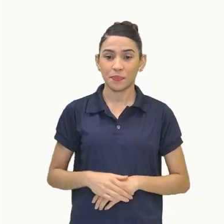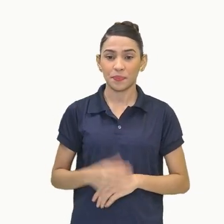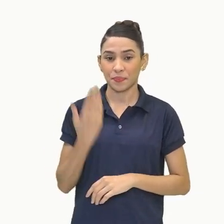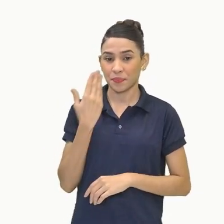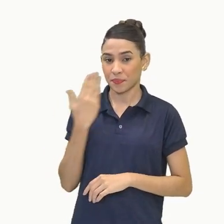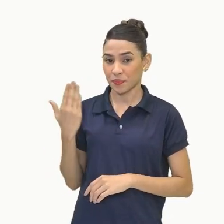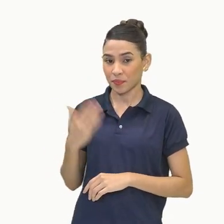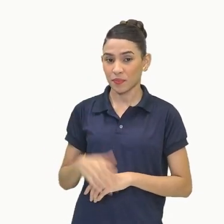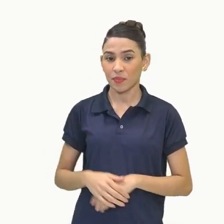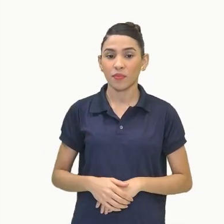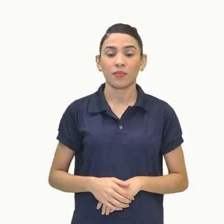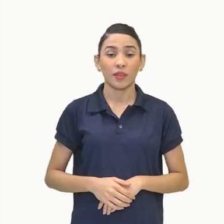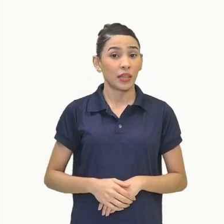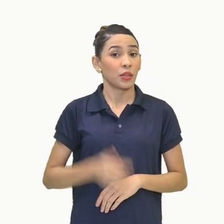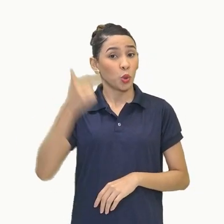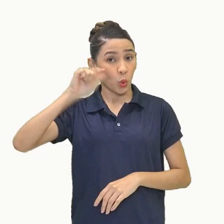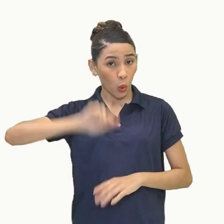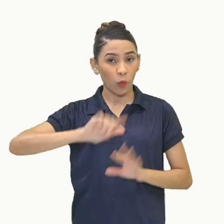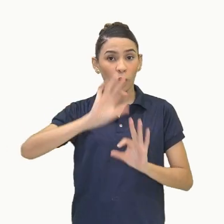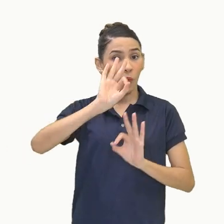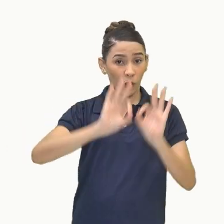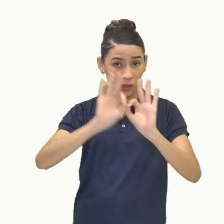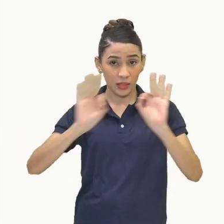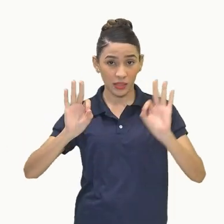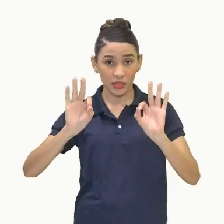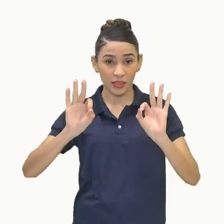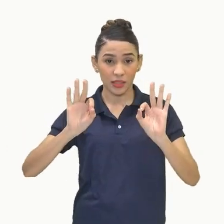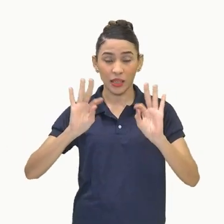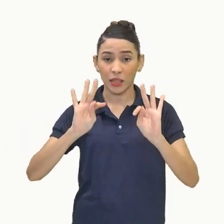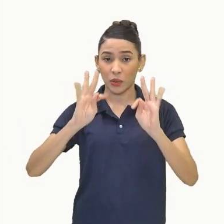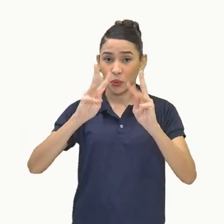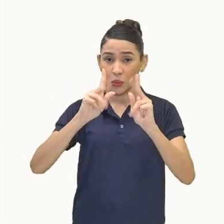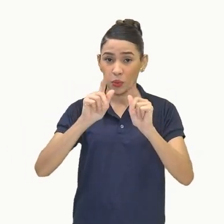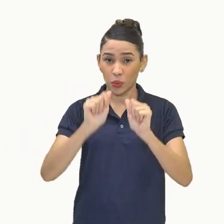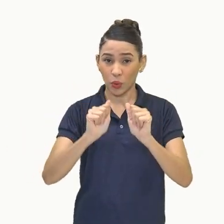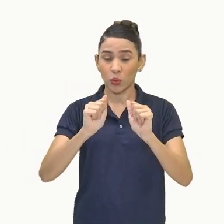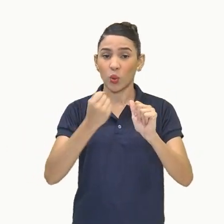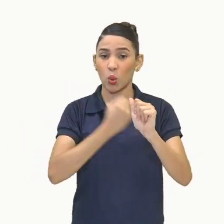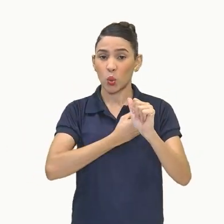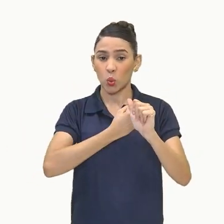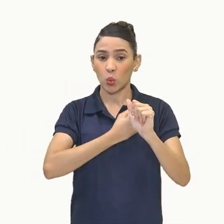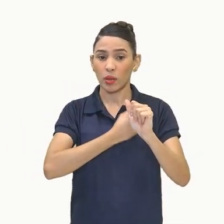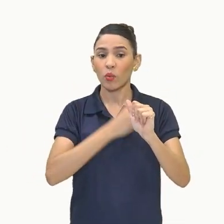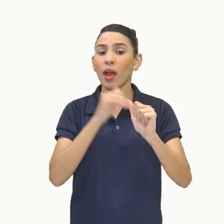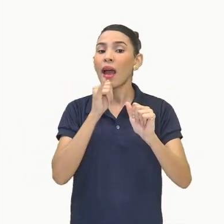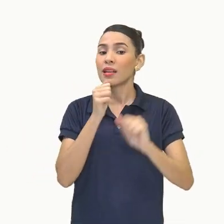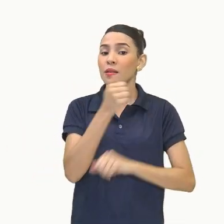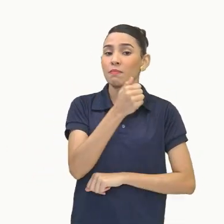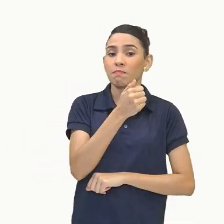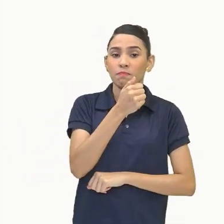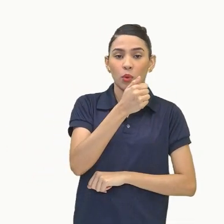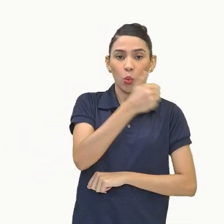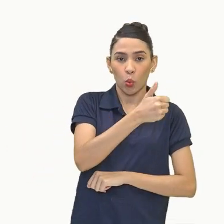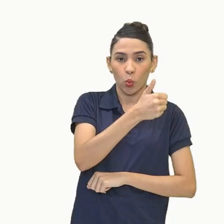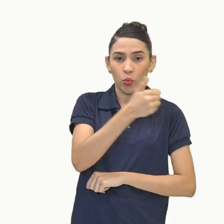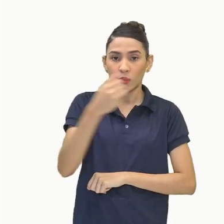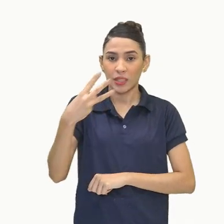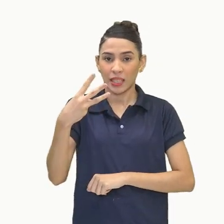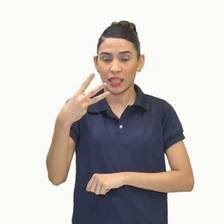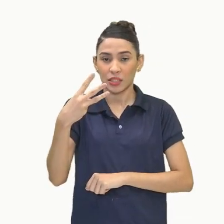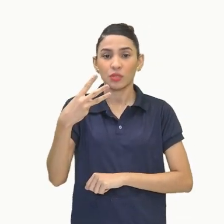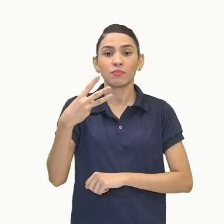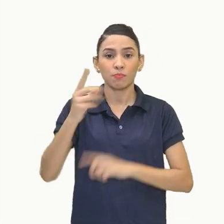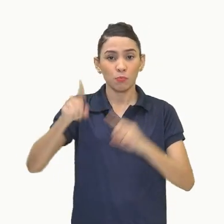vezes 13, novamente, eu vou pegar todos os valores aqui, ó, do 13 e vou multiplicar por todos